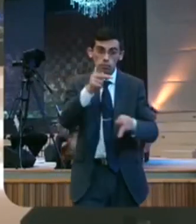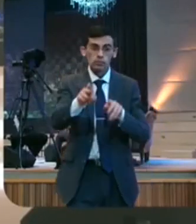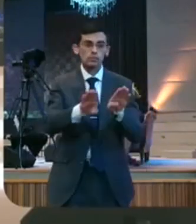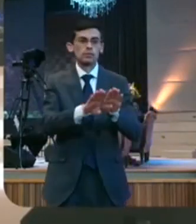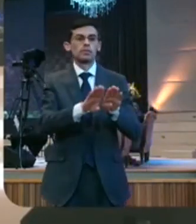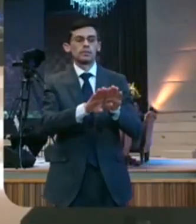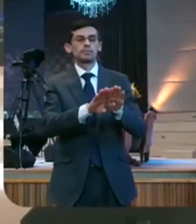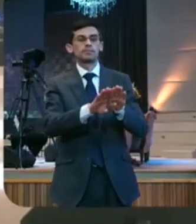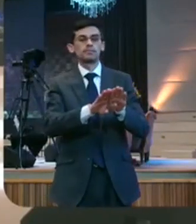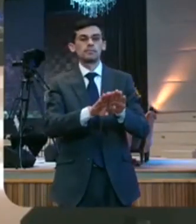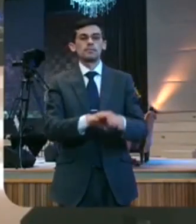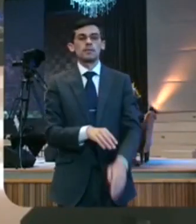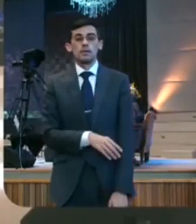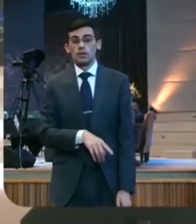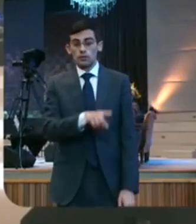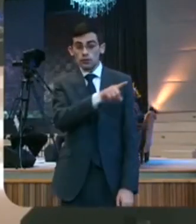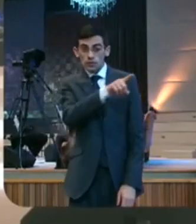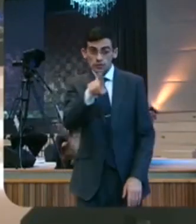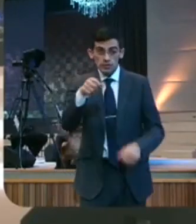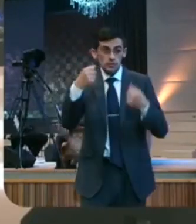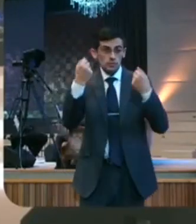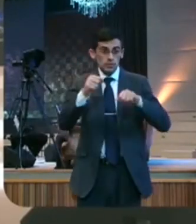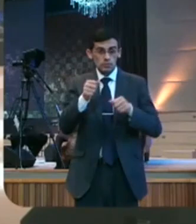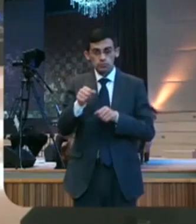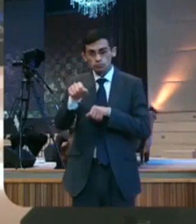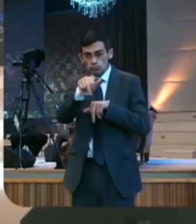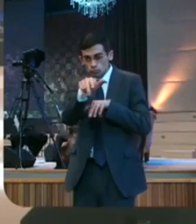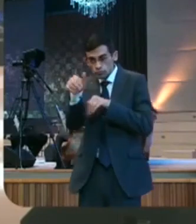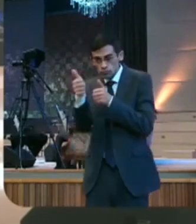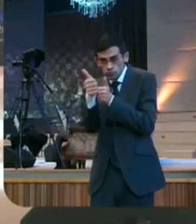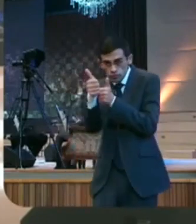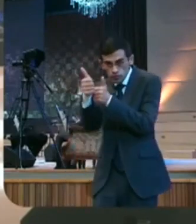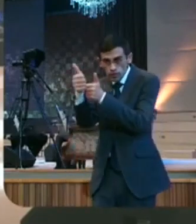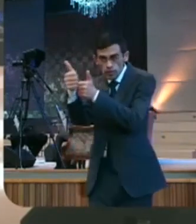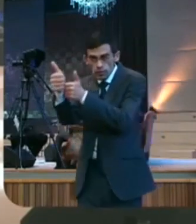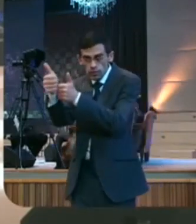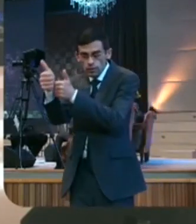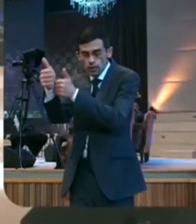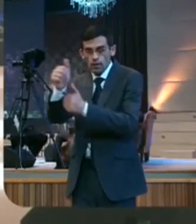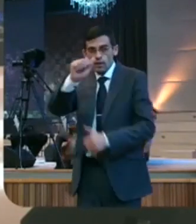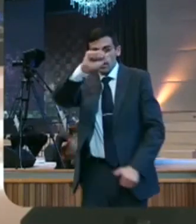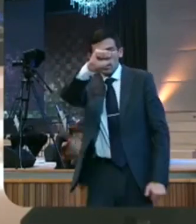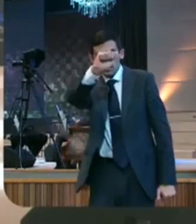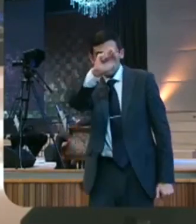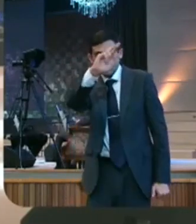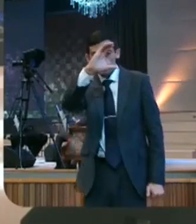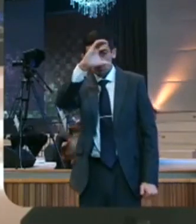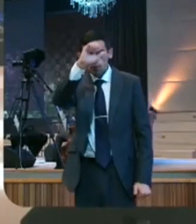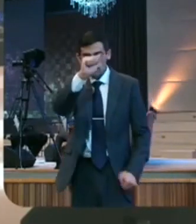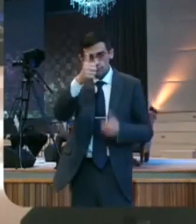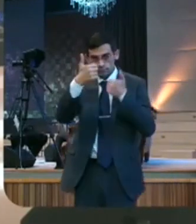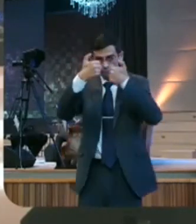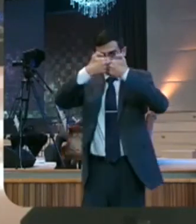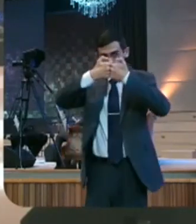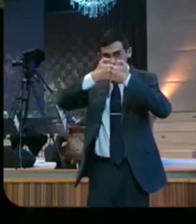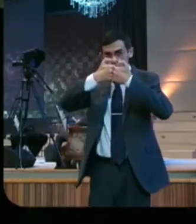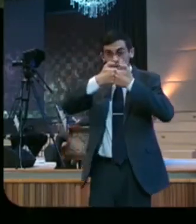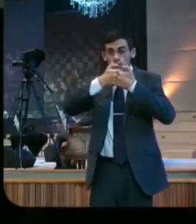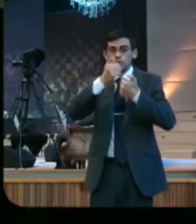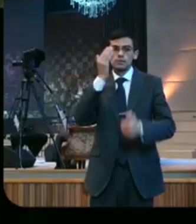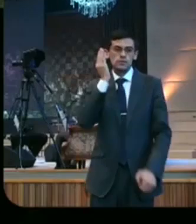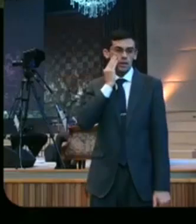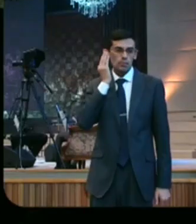era: siga a arca. Se você quer saber o caminho